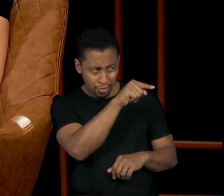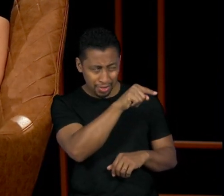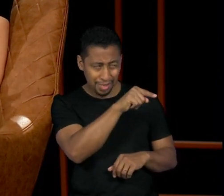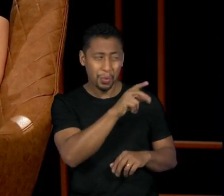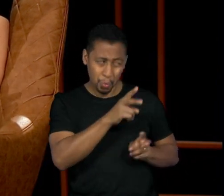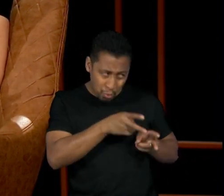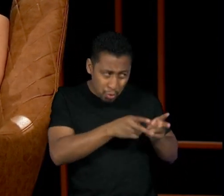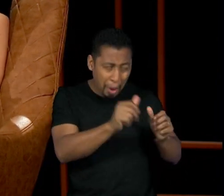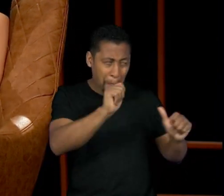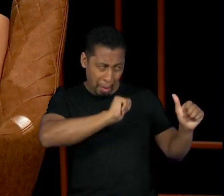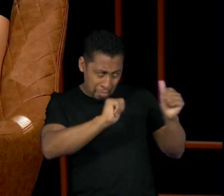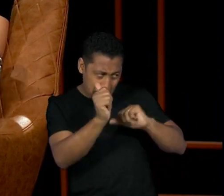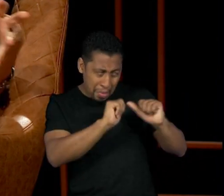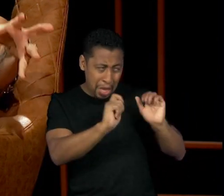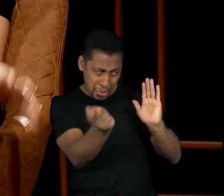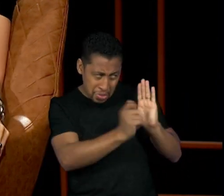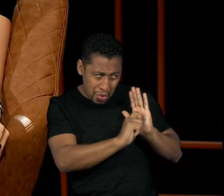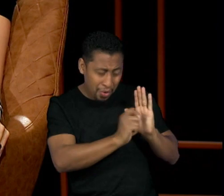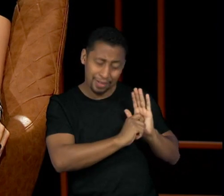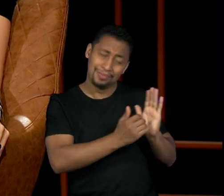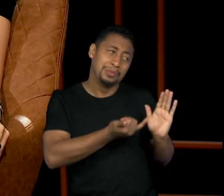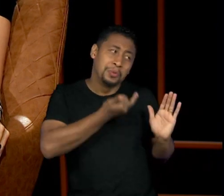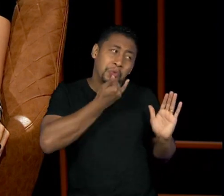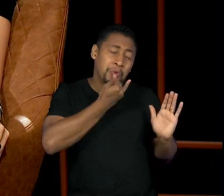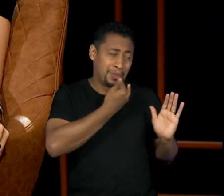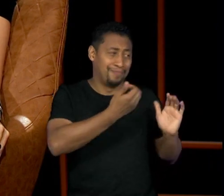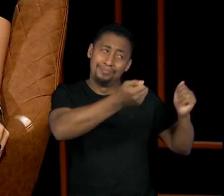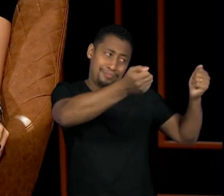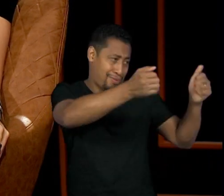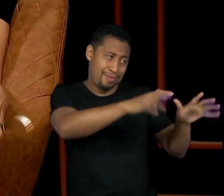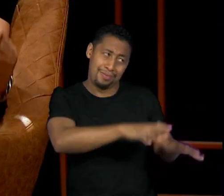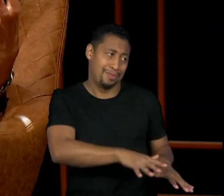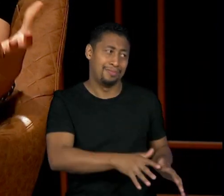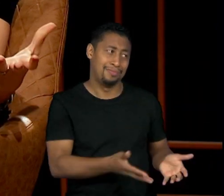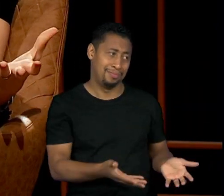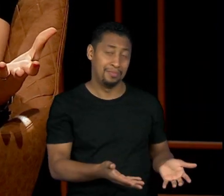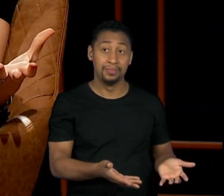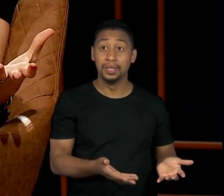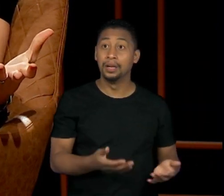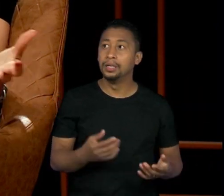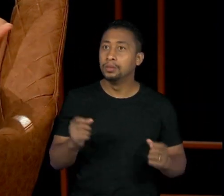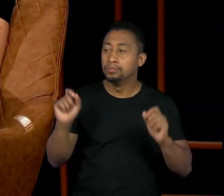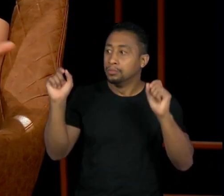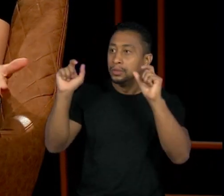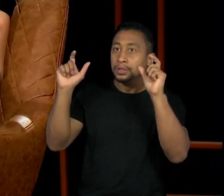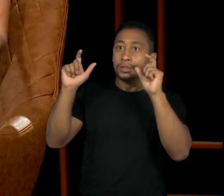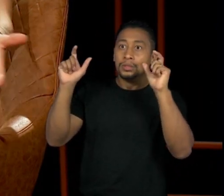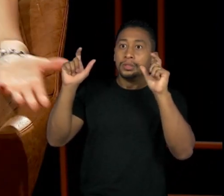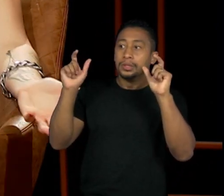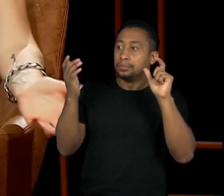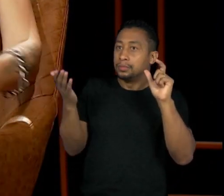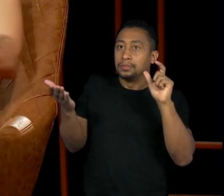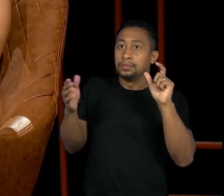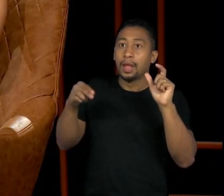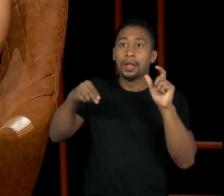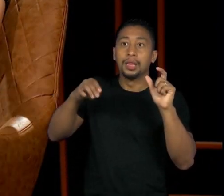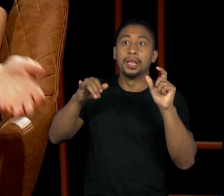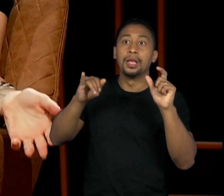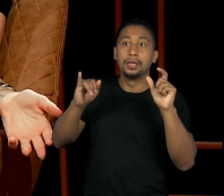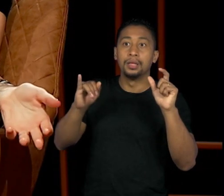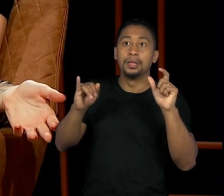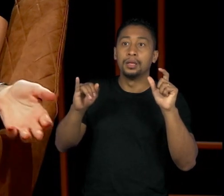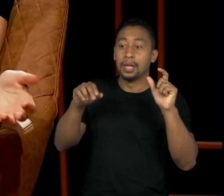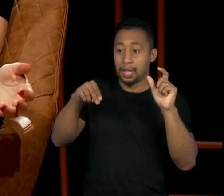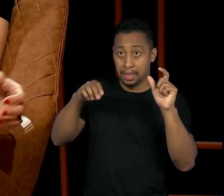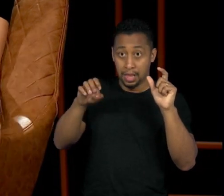perder. E eu fiquei assim, tipo, o seu ídolo, o Ney é um ídolo para mim, desde os Secos